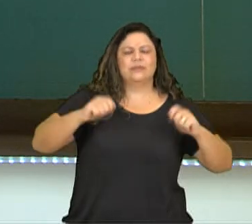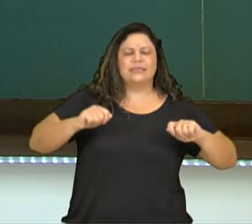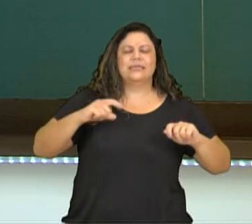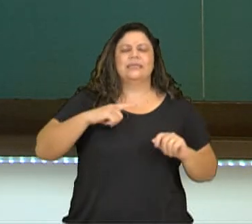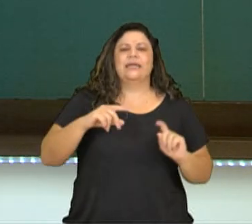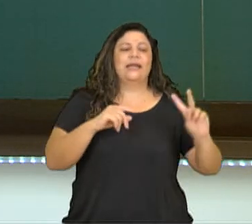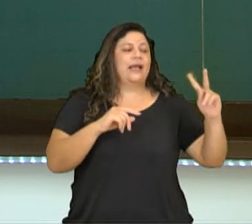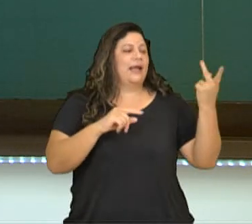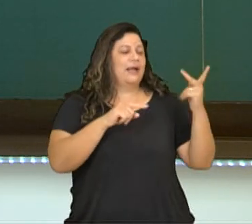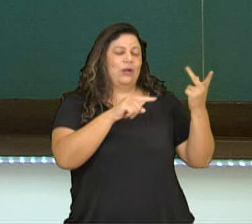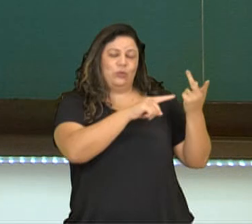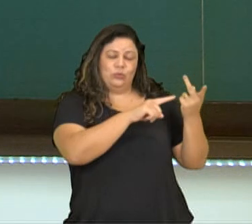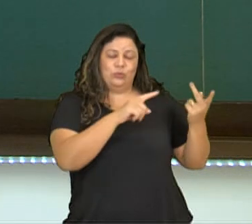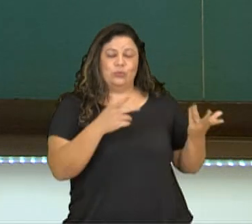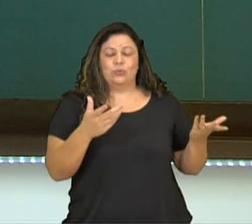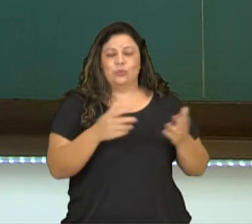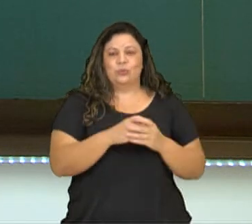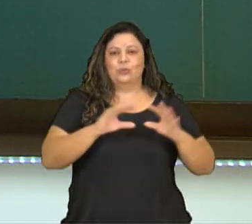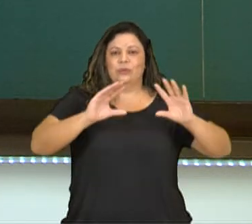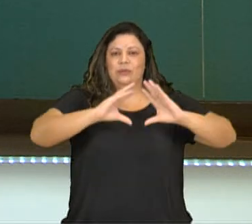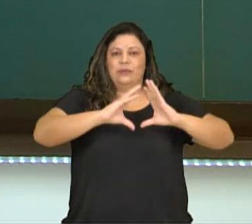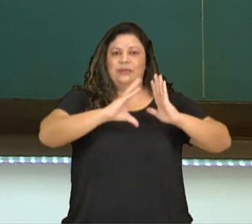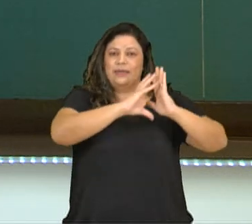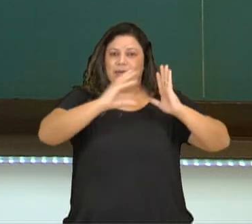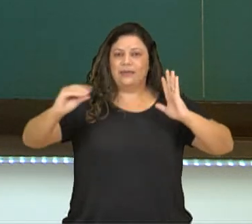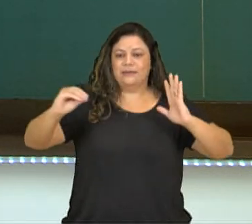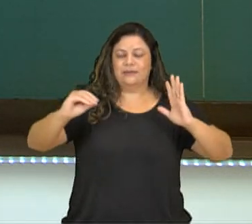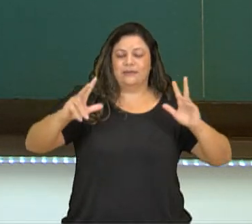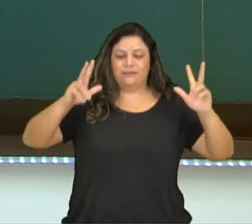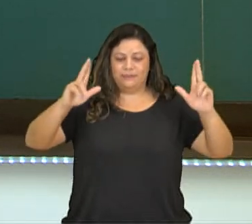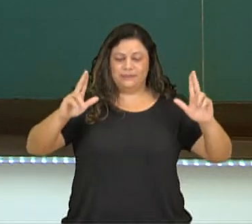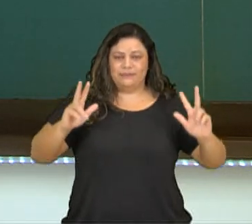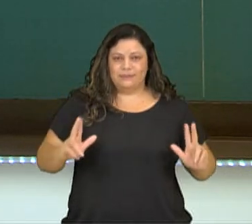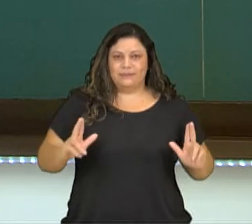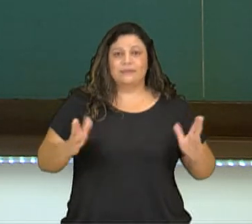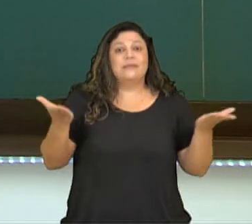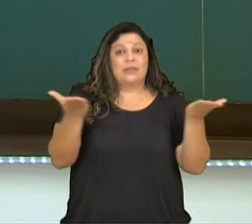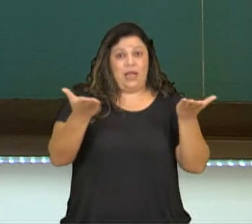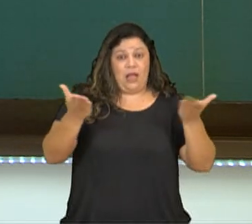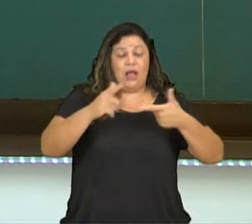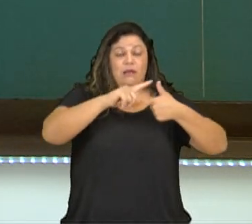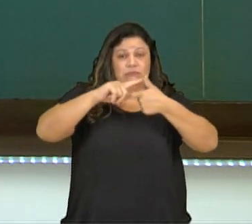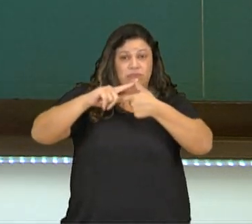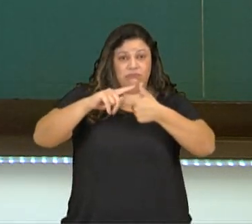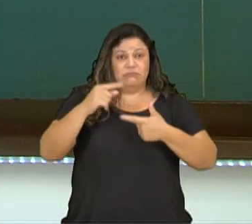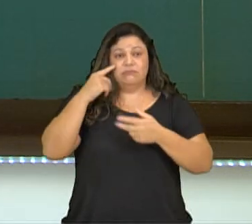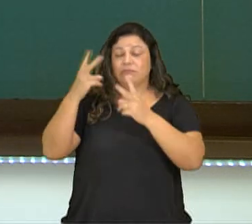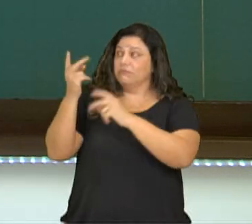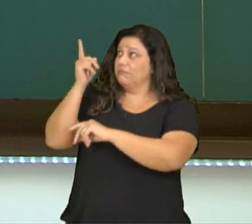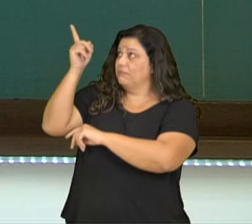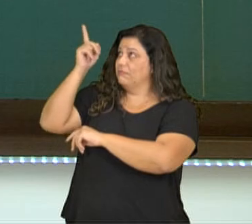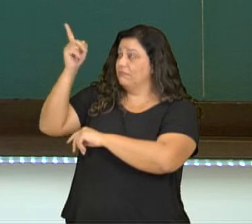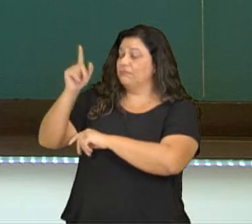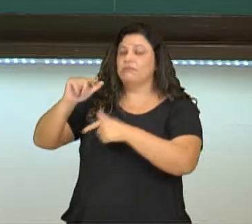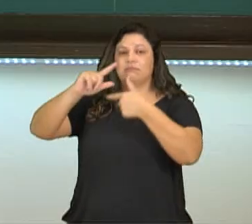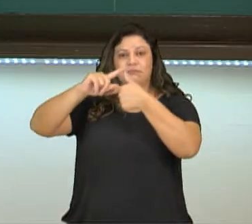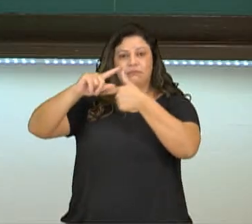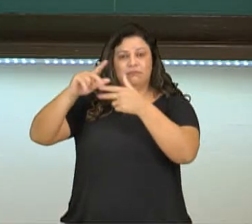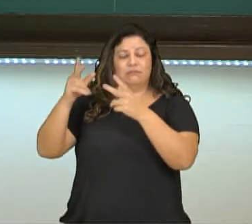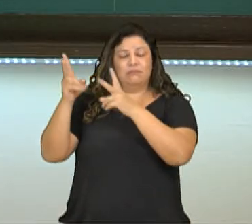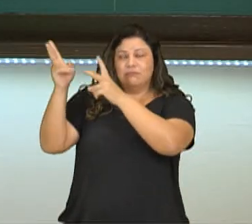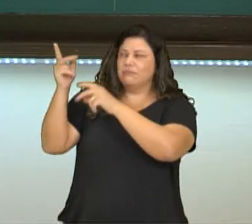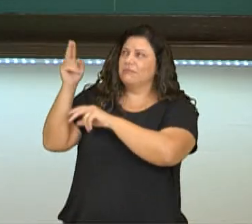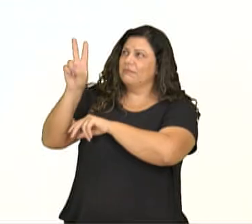relativa à hipotenusa e algumas projeções que nós vamos verificar aqui agora. Então, deixei aqui o triângulo para que fique fácil